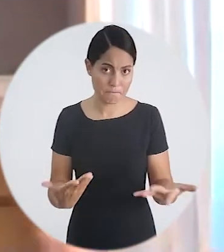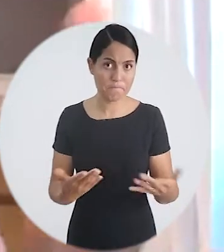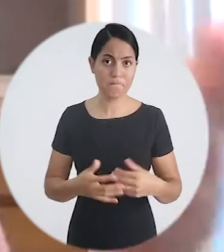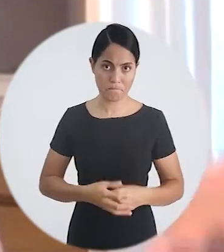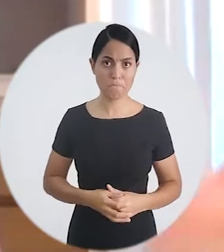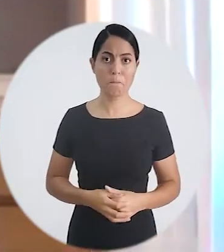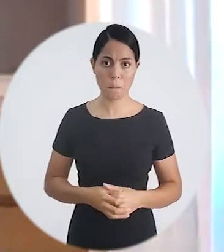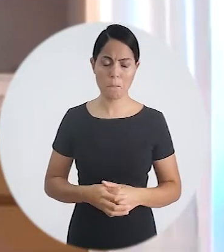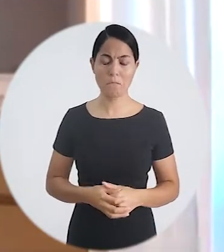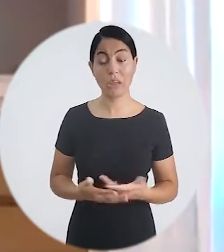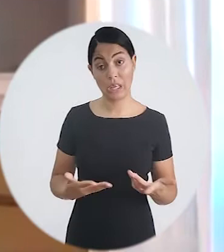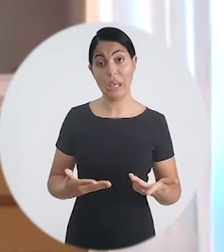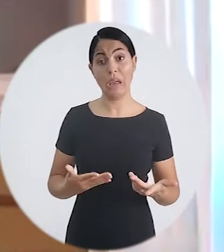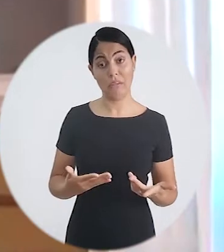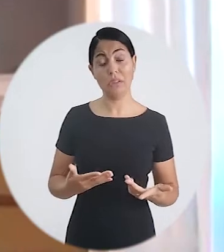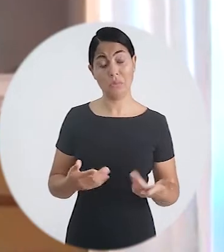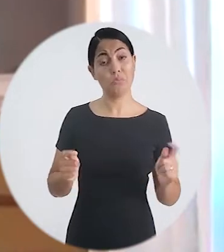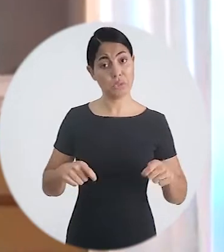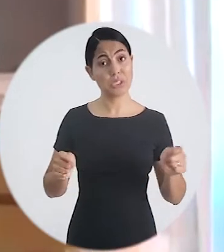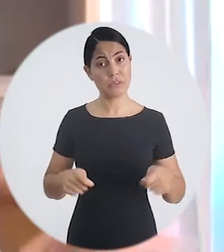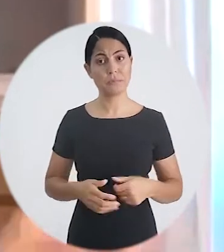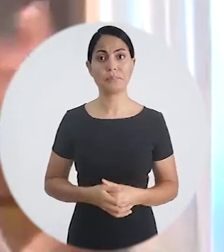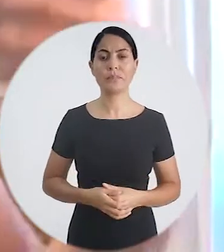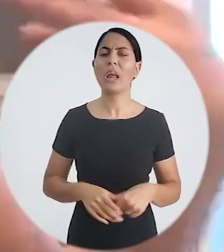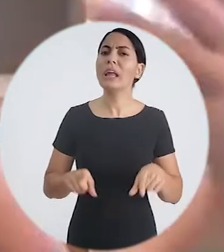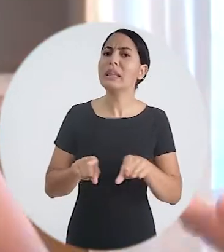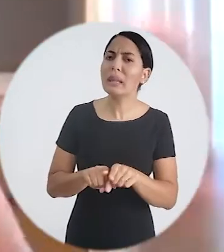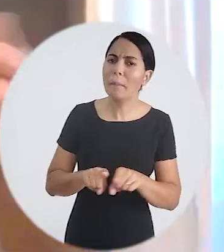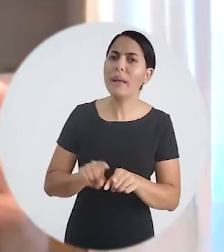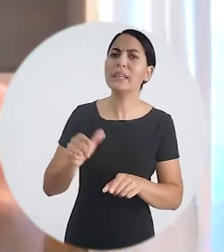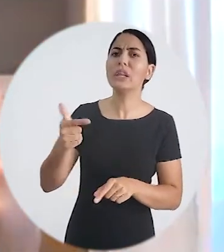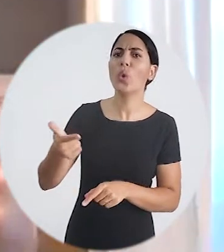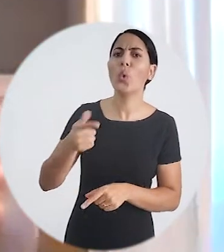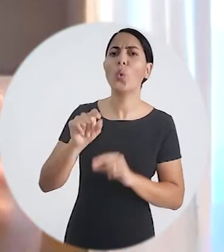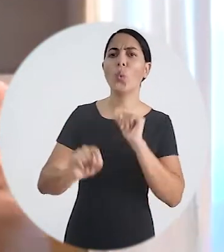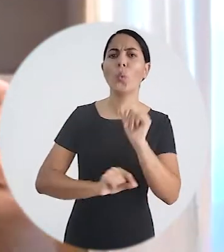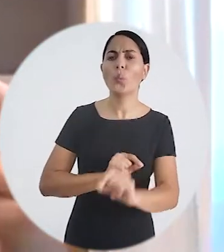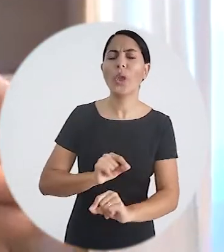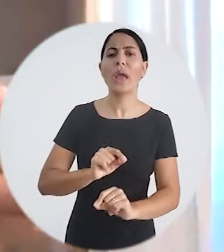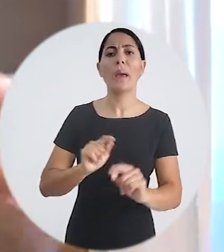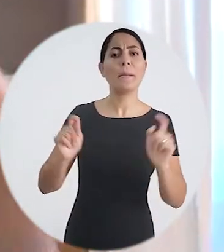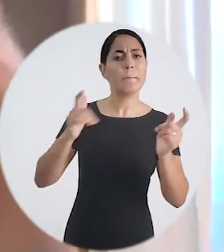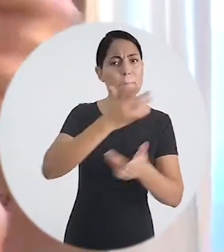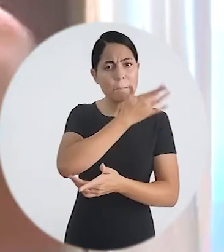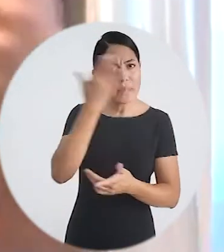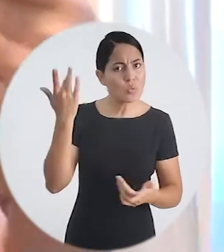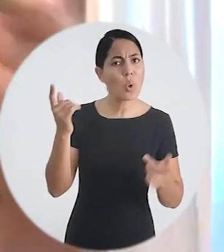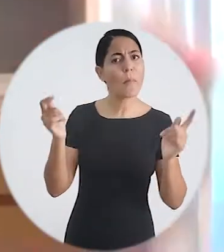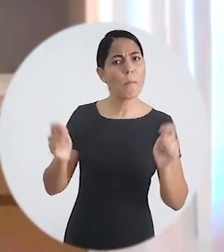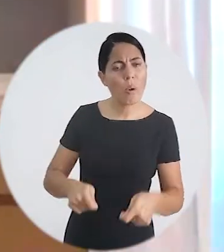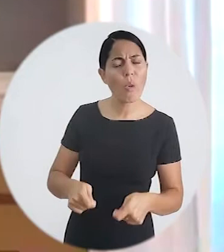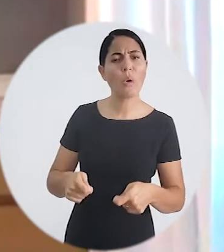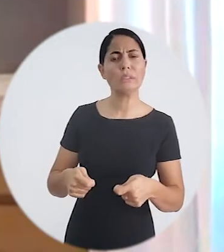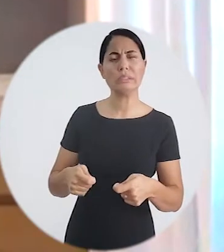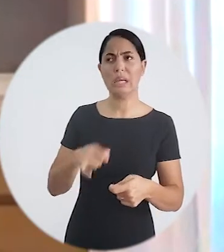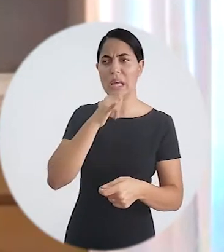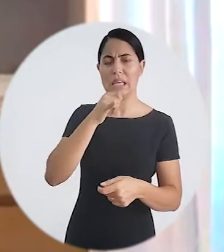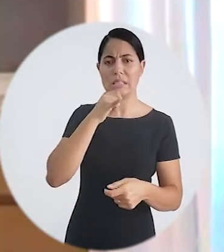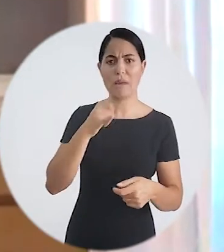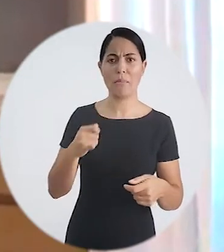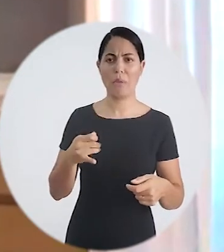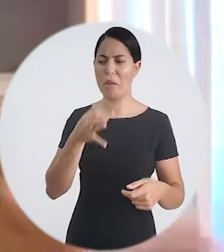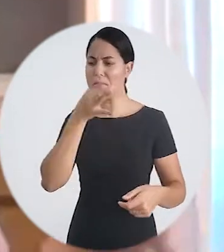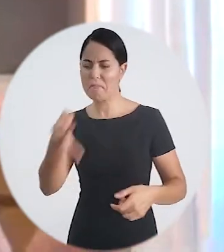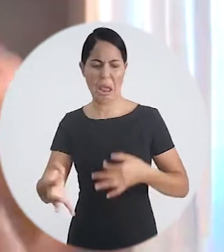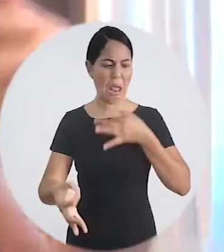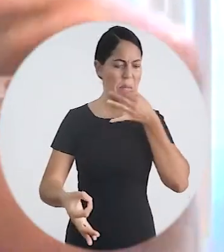Então, essa é uma redefinição possível. Outra, é muito comum que as pessoas elas tendam a se desqualificar